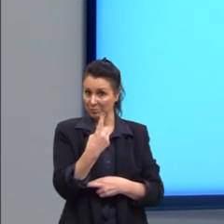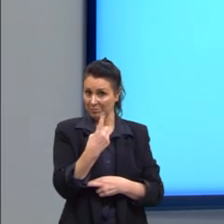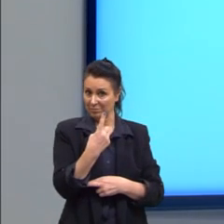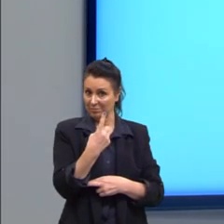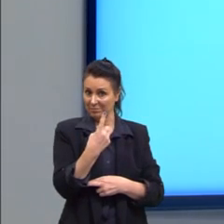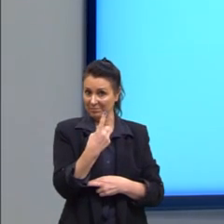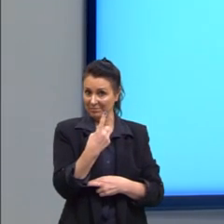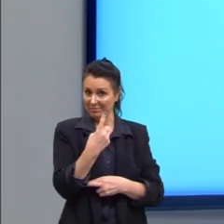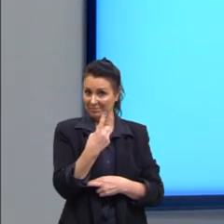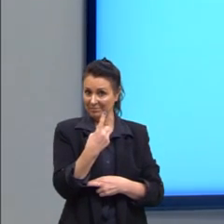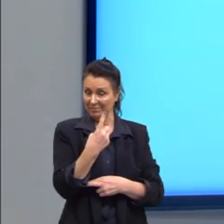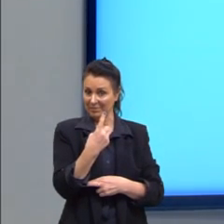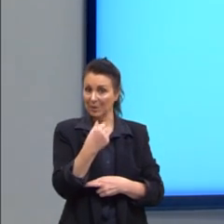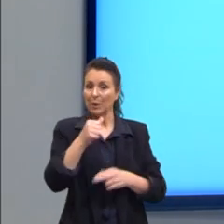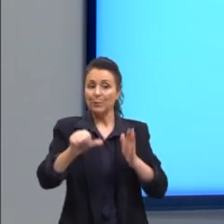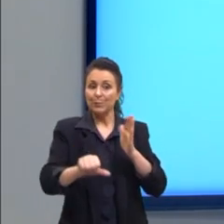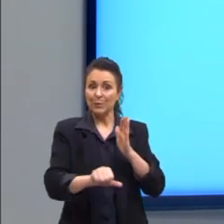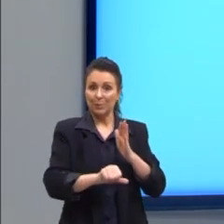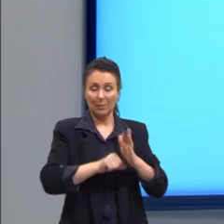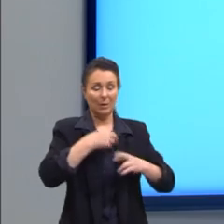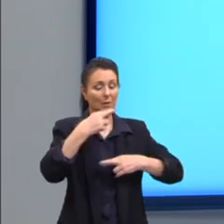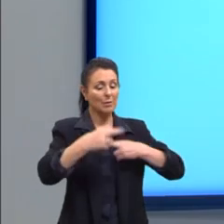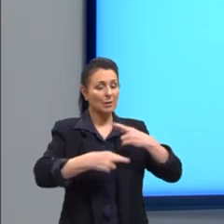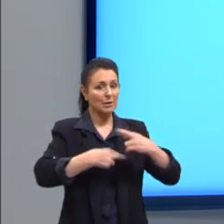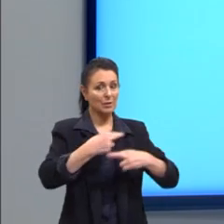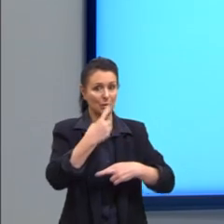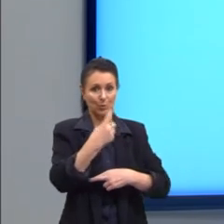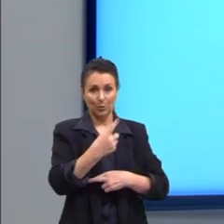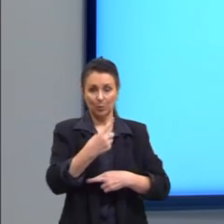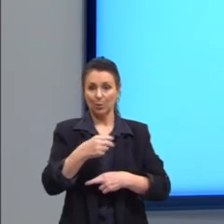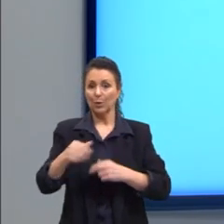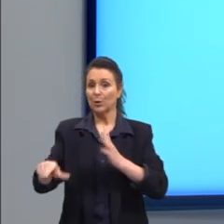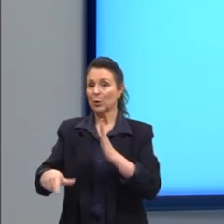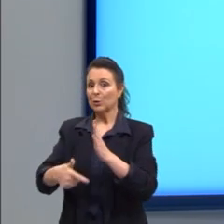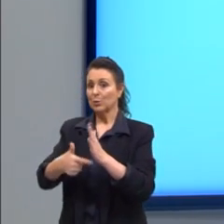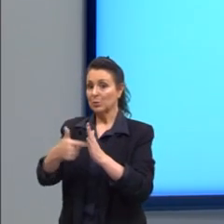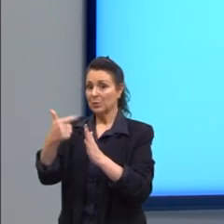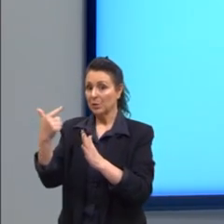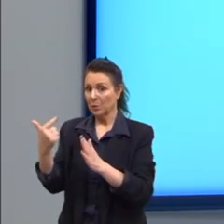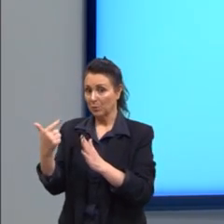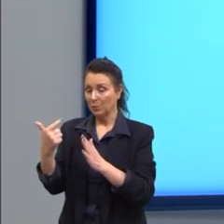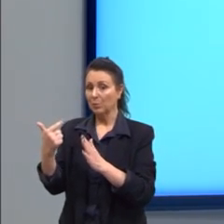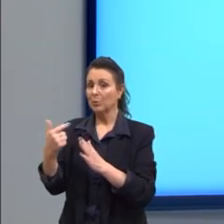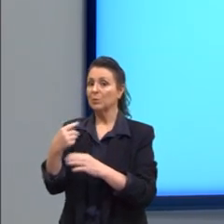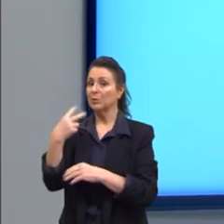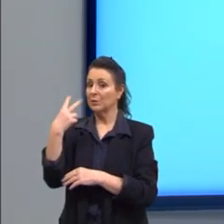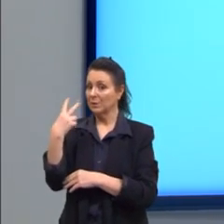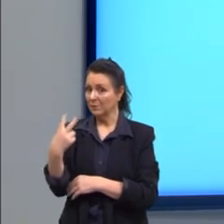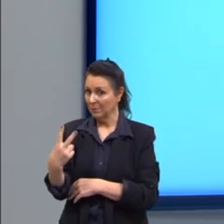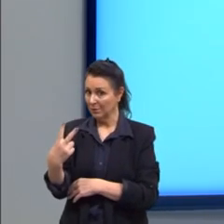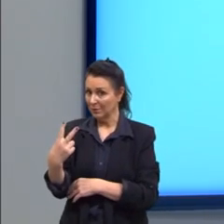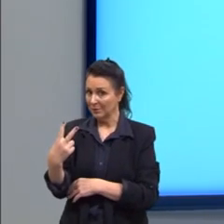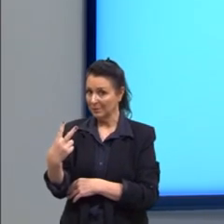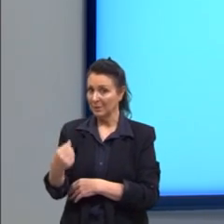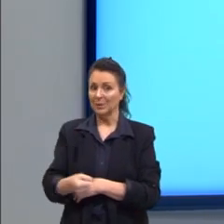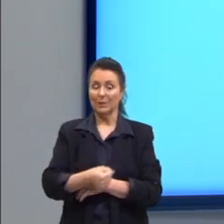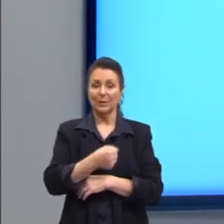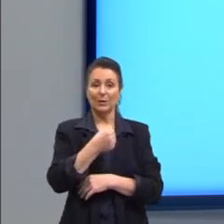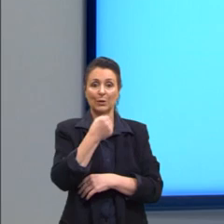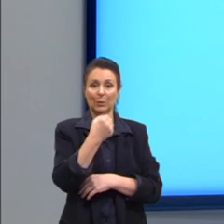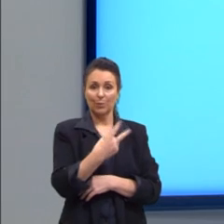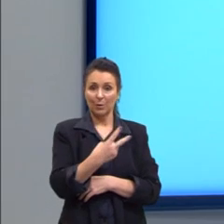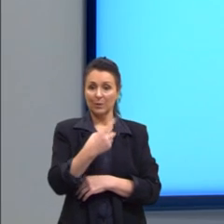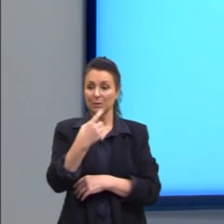apresenta nada eu tenho 11 né eu tenho o meu segundo reagente formando dois do produto então dois para um